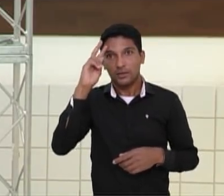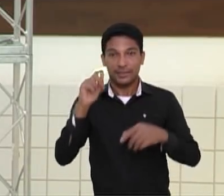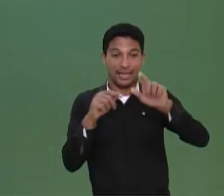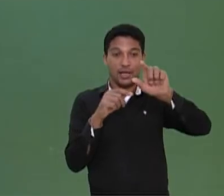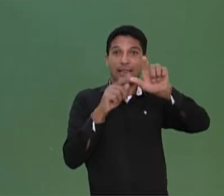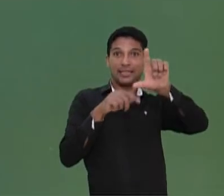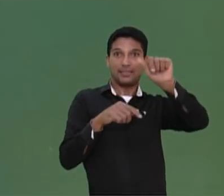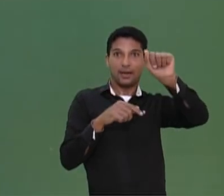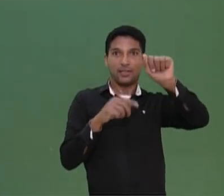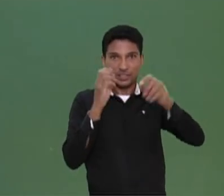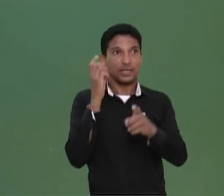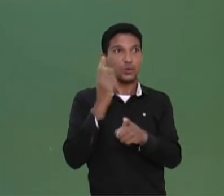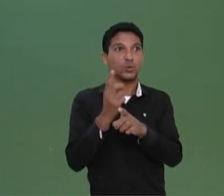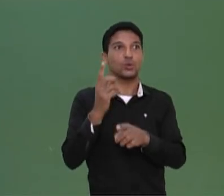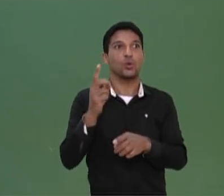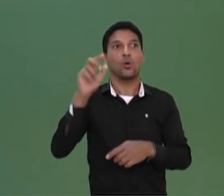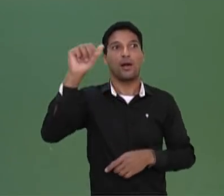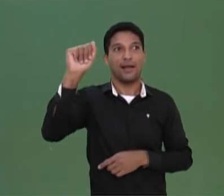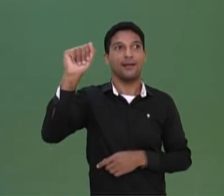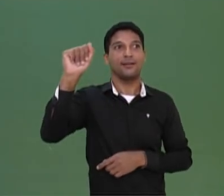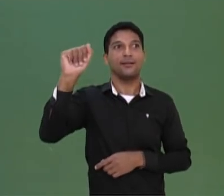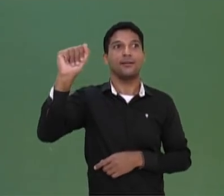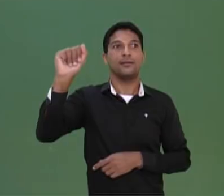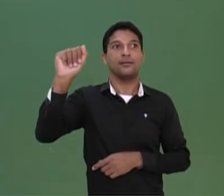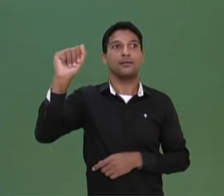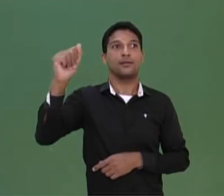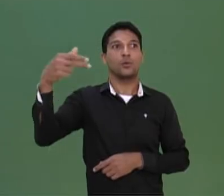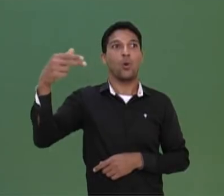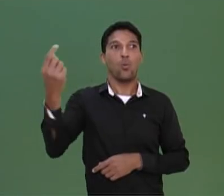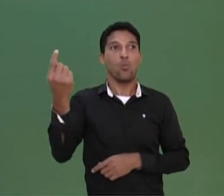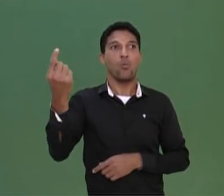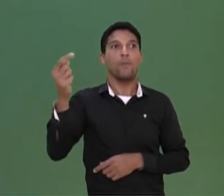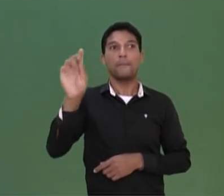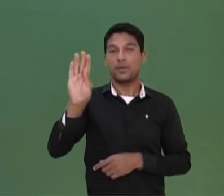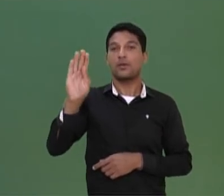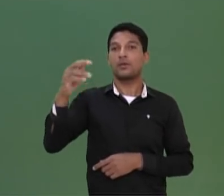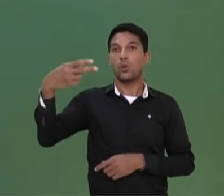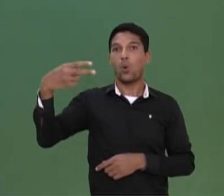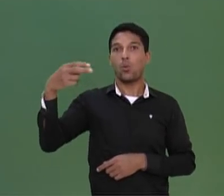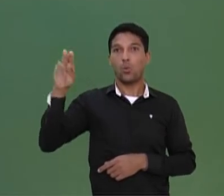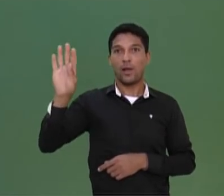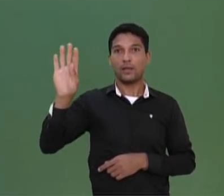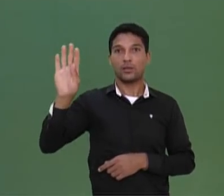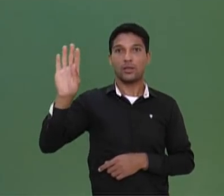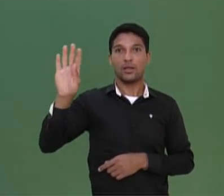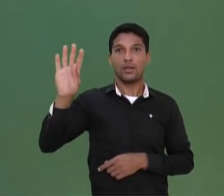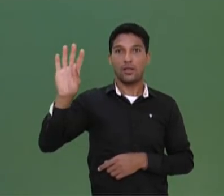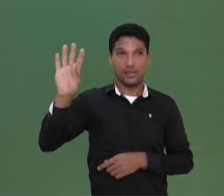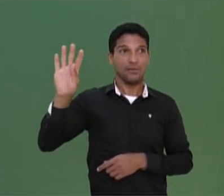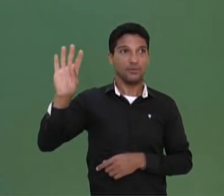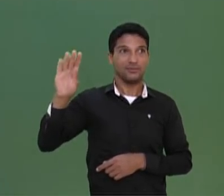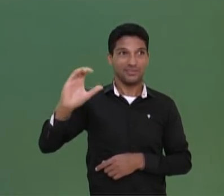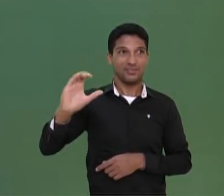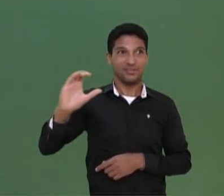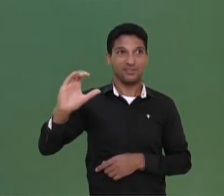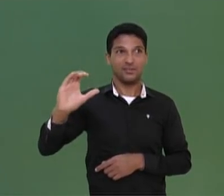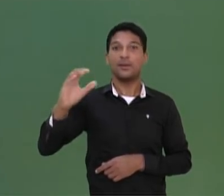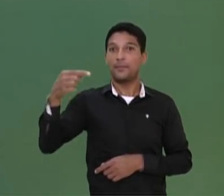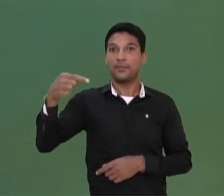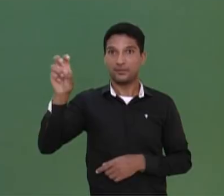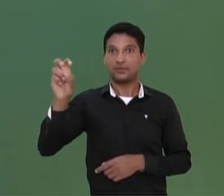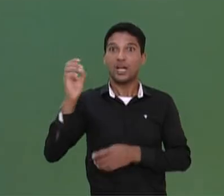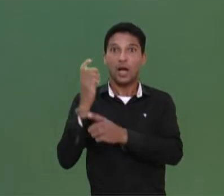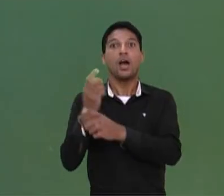né? B igual a 4 elevado ao quadrado, menos 4 vezes menos